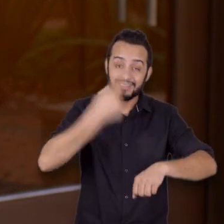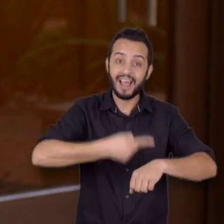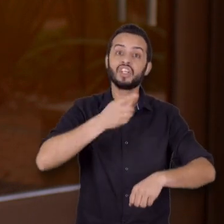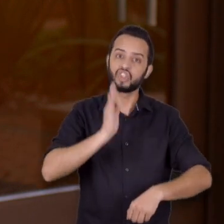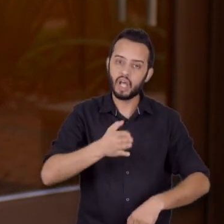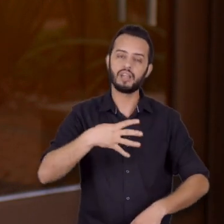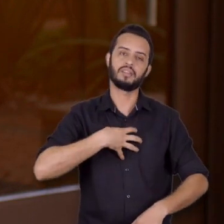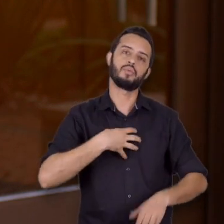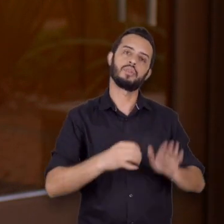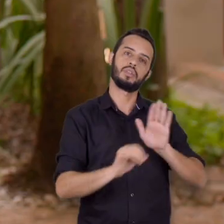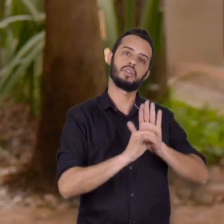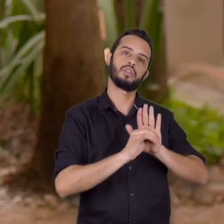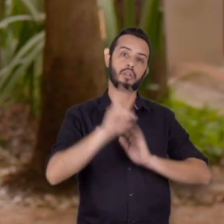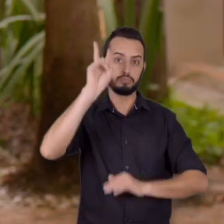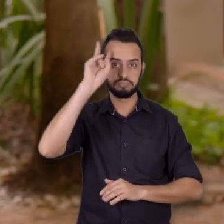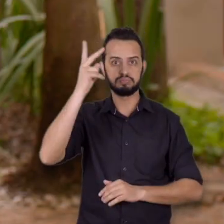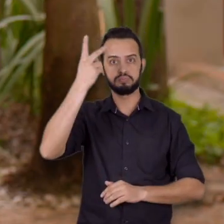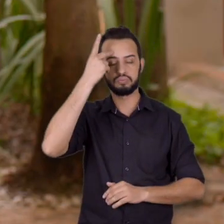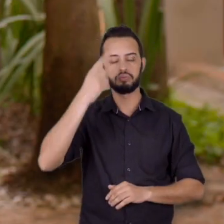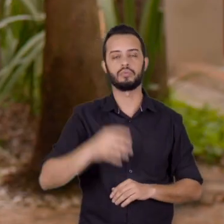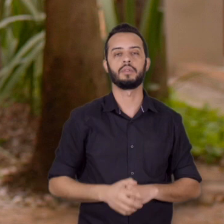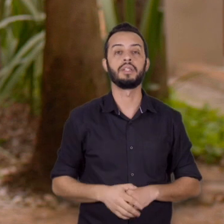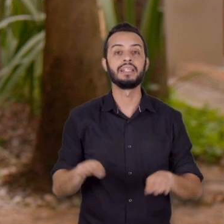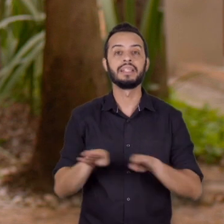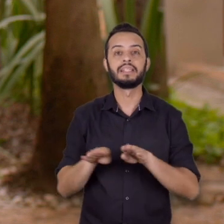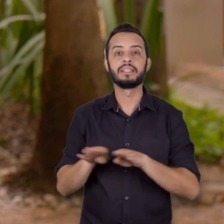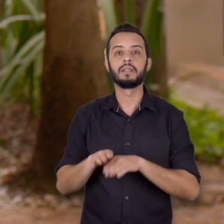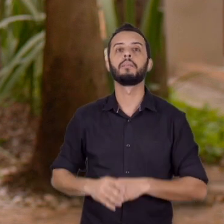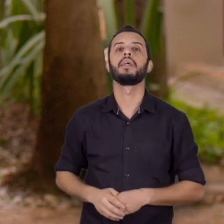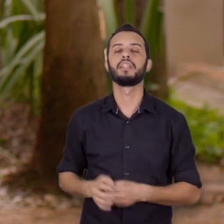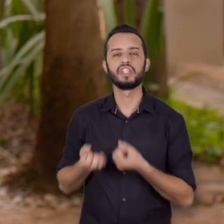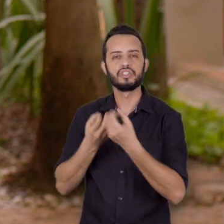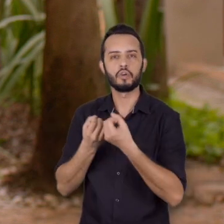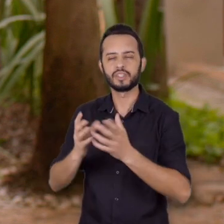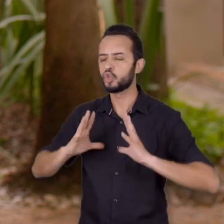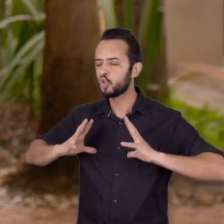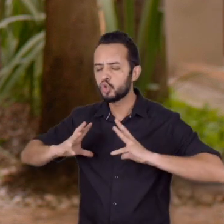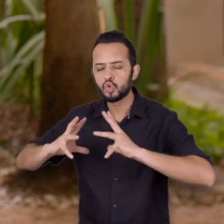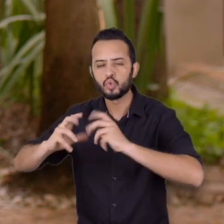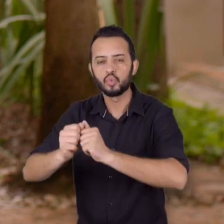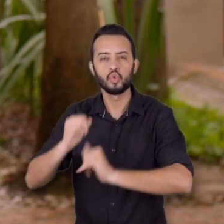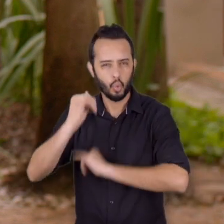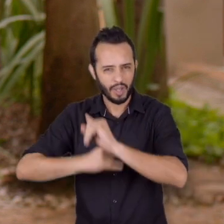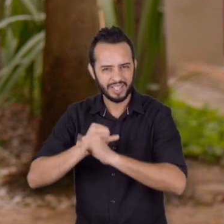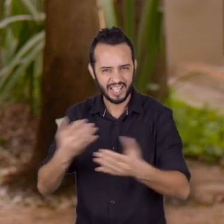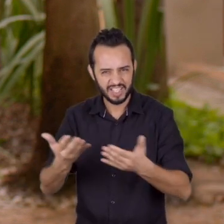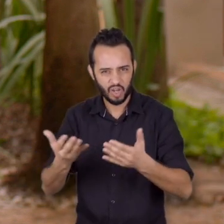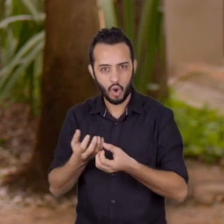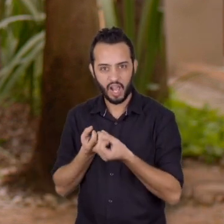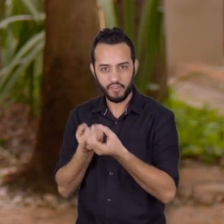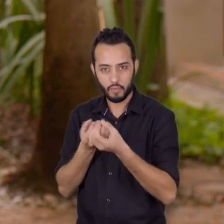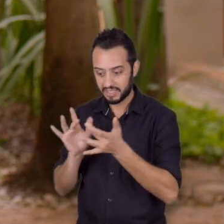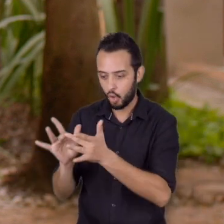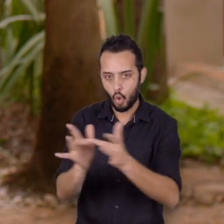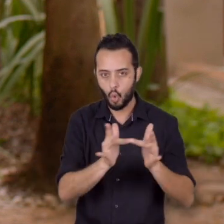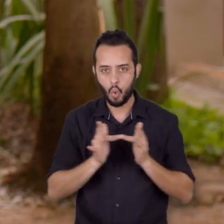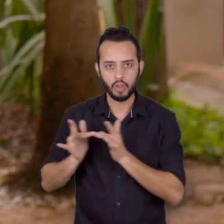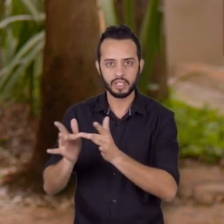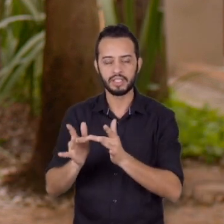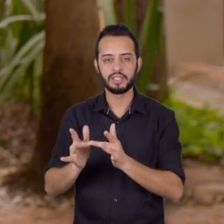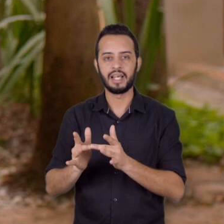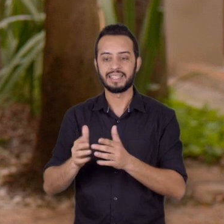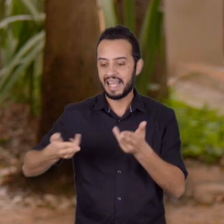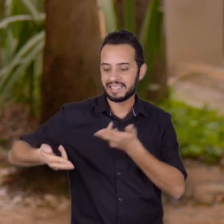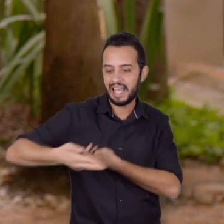a subjetividade do ser humano. E o outro lado é essa questão da dadificação, de que tudo, e com a internet das coisas,